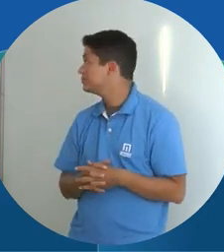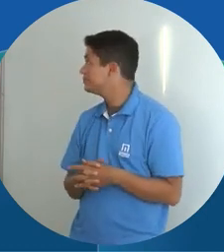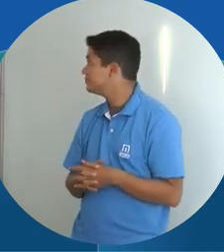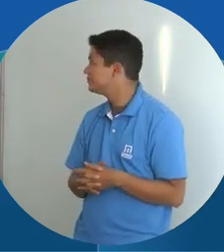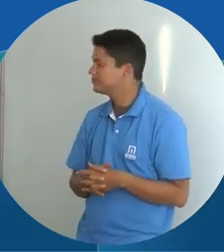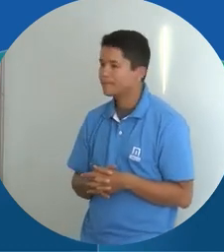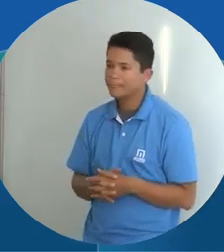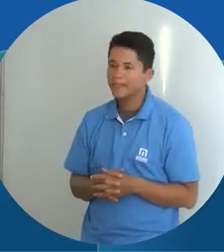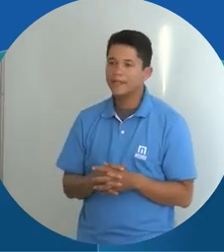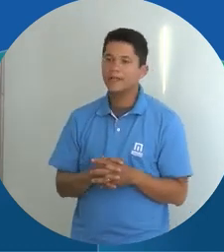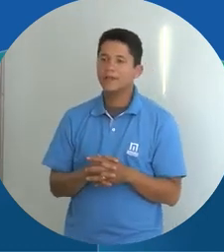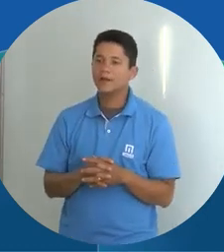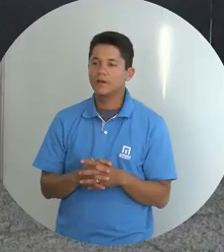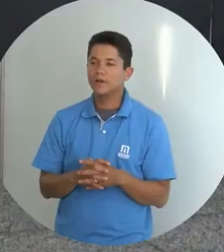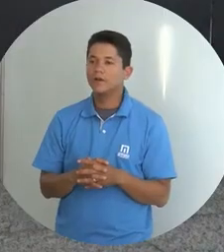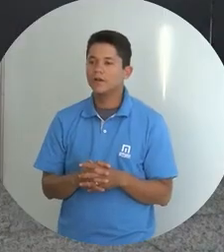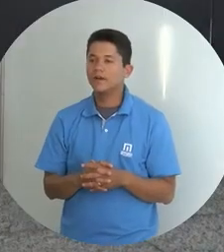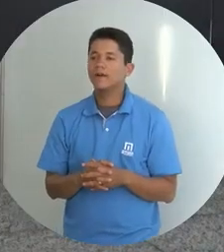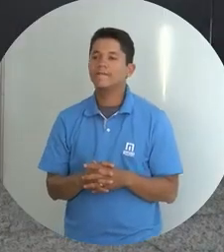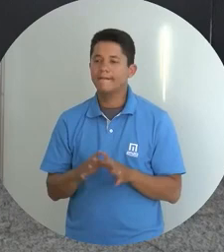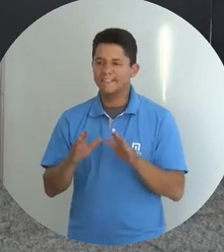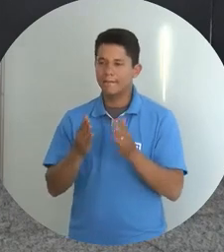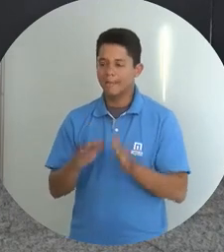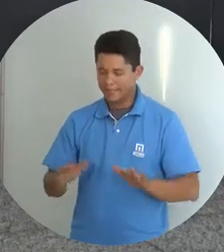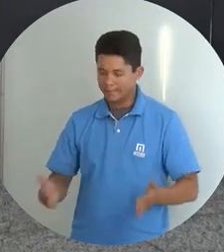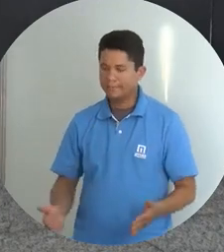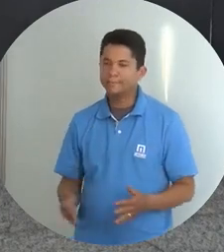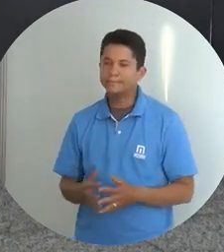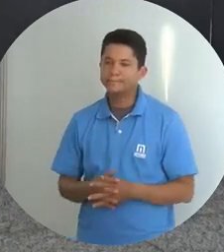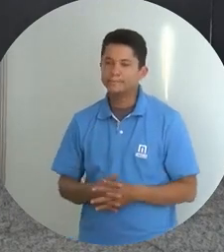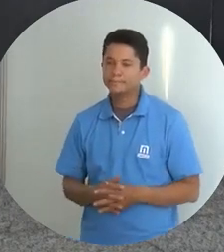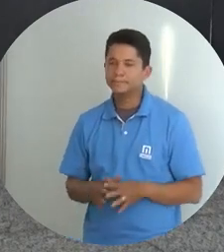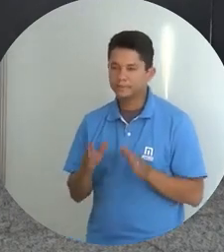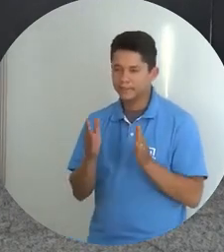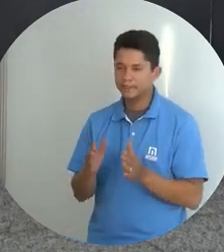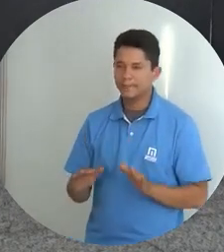bloco abraçando a viga, criando um novo apoio para a viga,